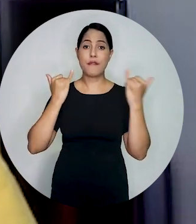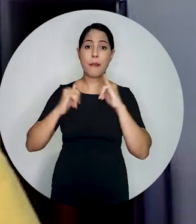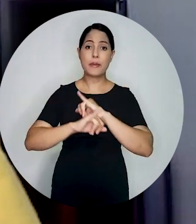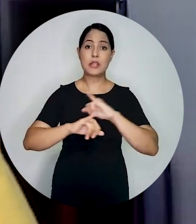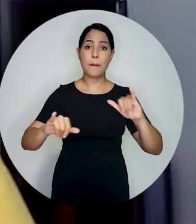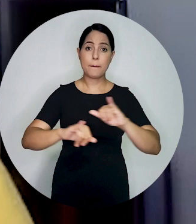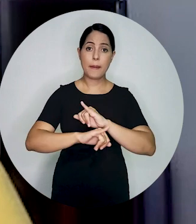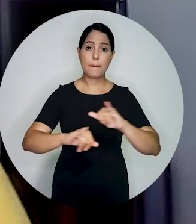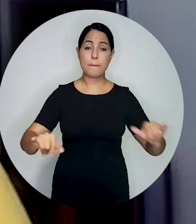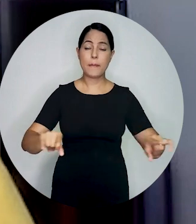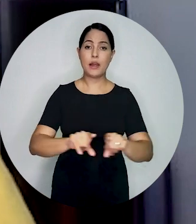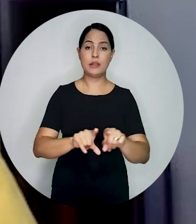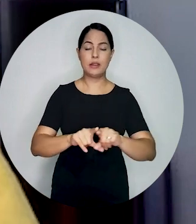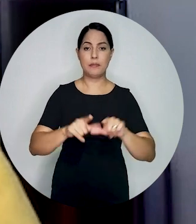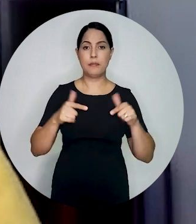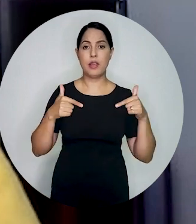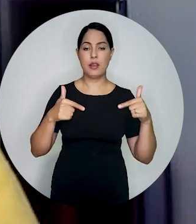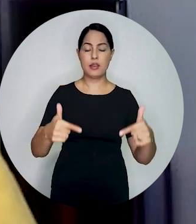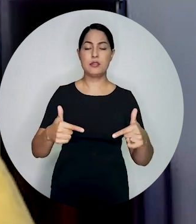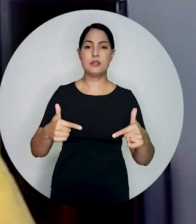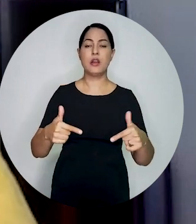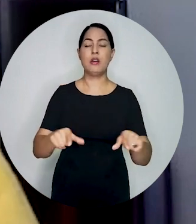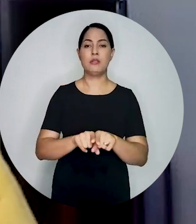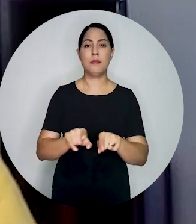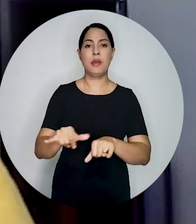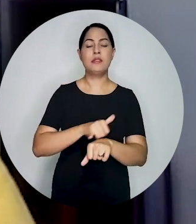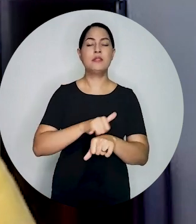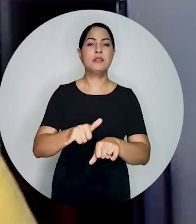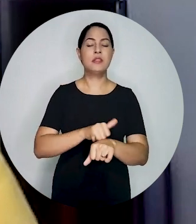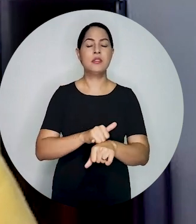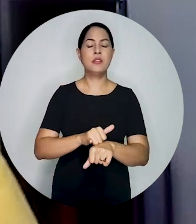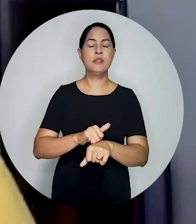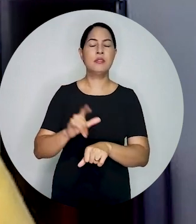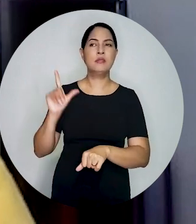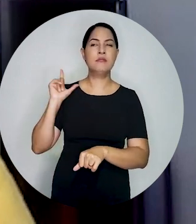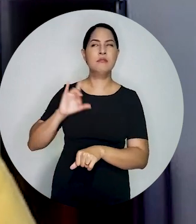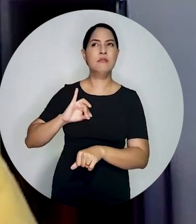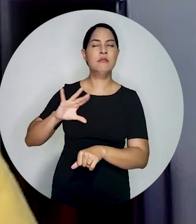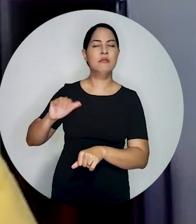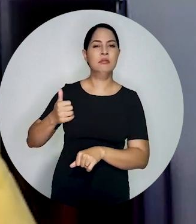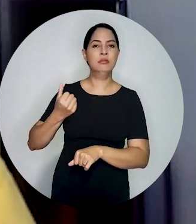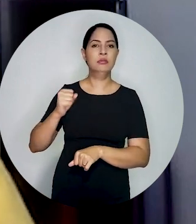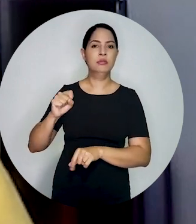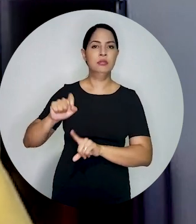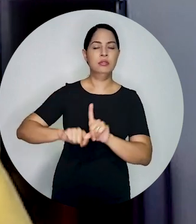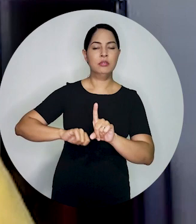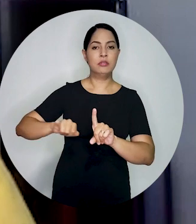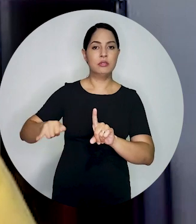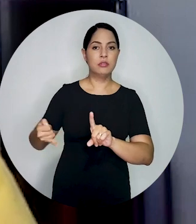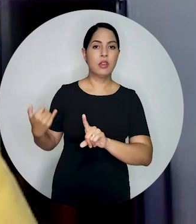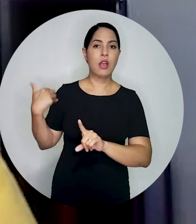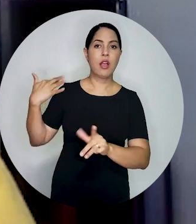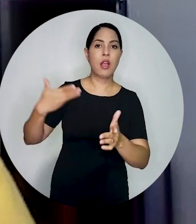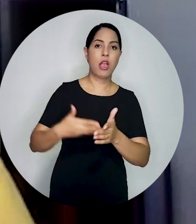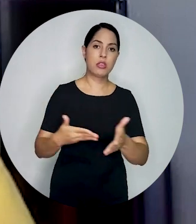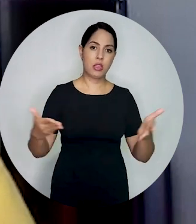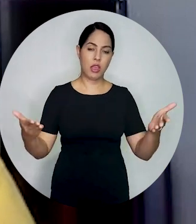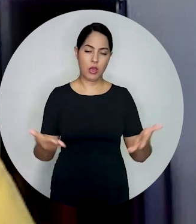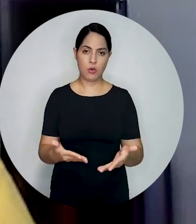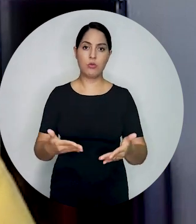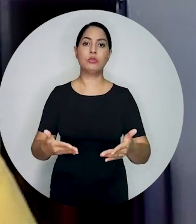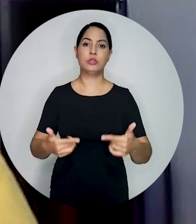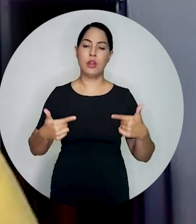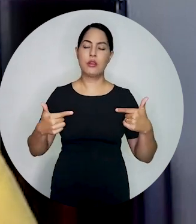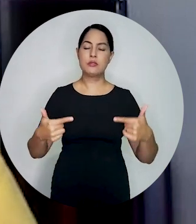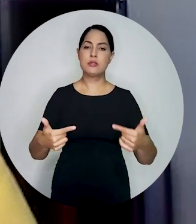transparente todas as informações das ações e providências que têm sido tomadas desde o último dia 8 de